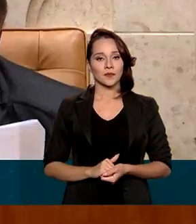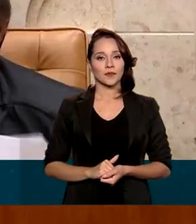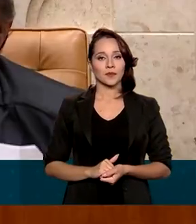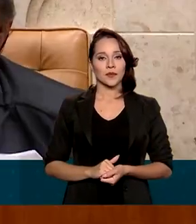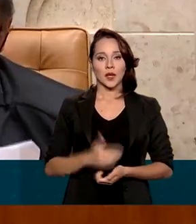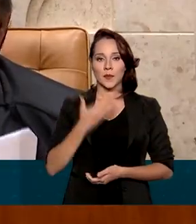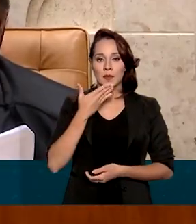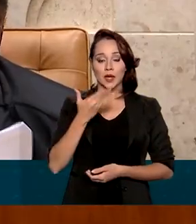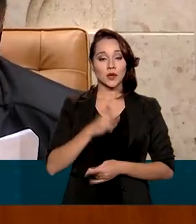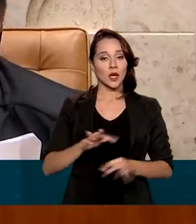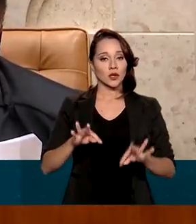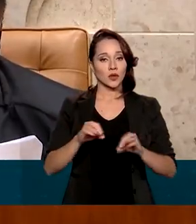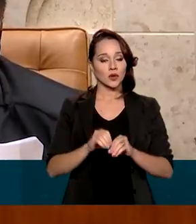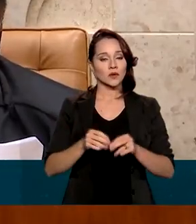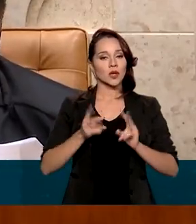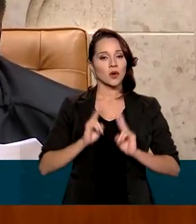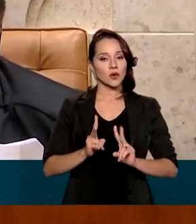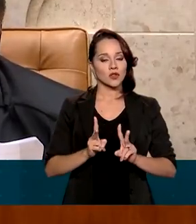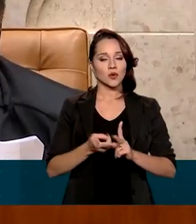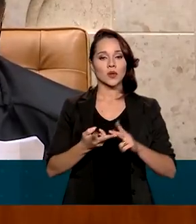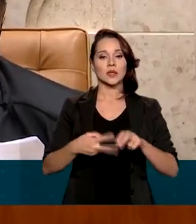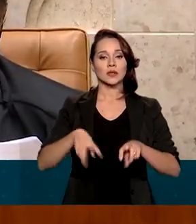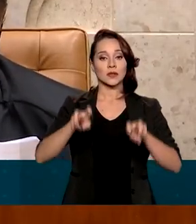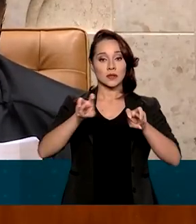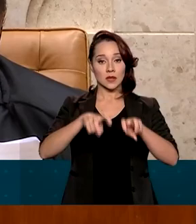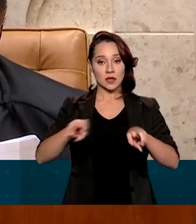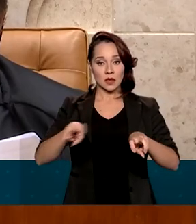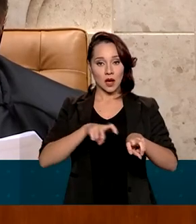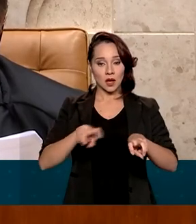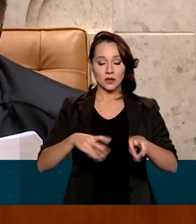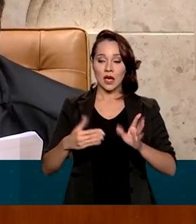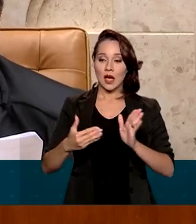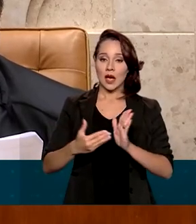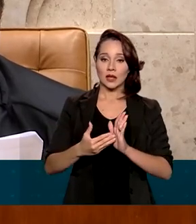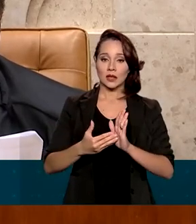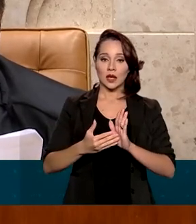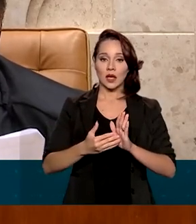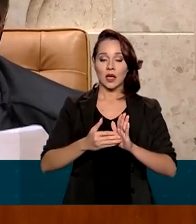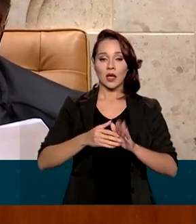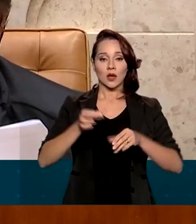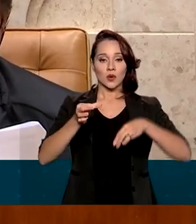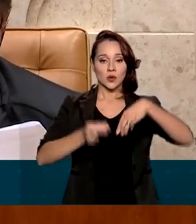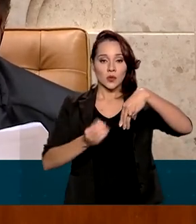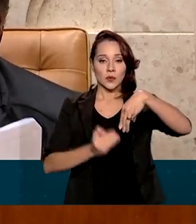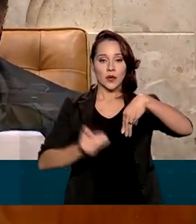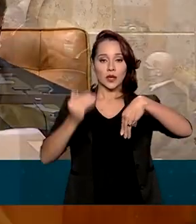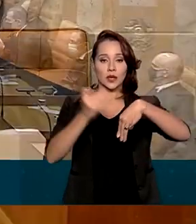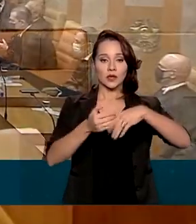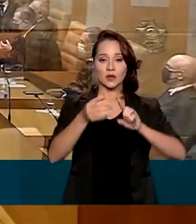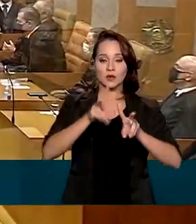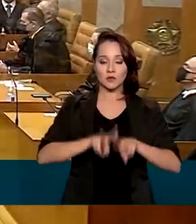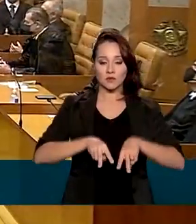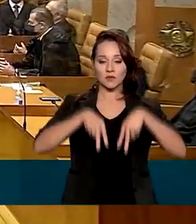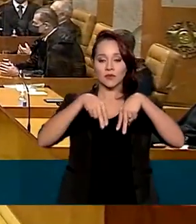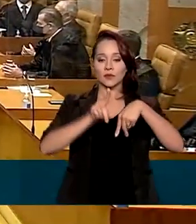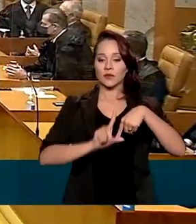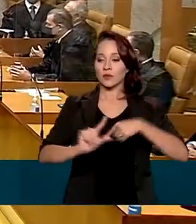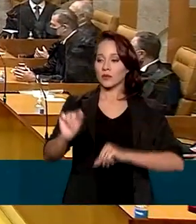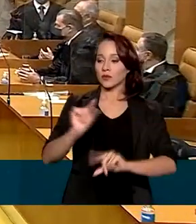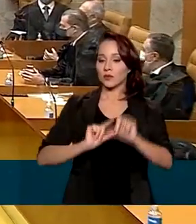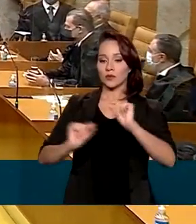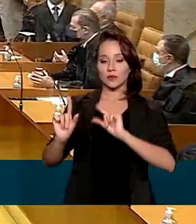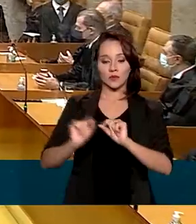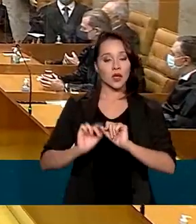solene e solicito a todos que permaneçam em seus lugares até a saída dos senhores ministros do Supremo Tribunal Federal e das